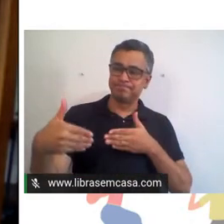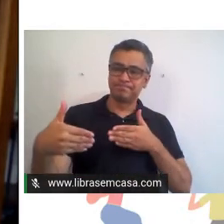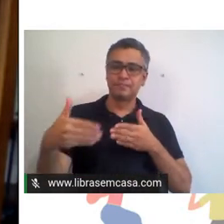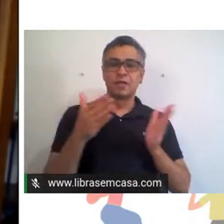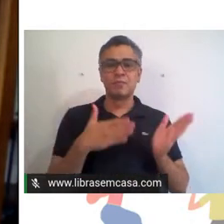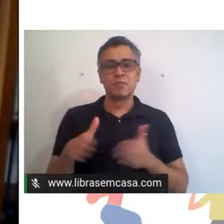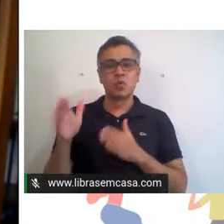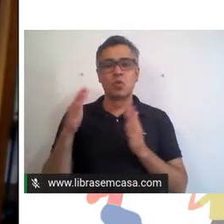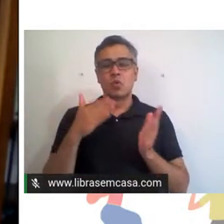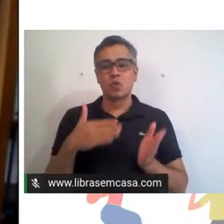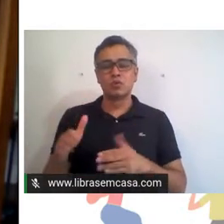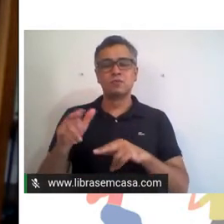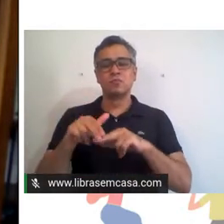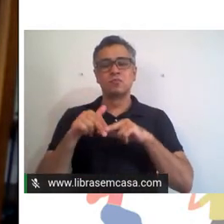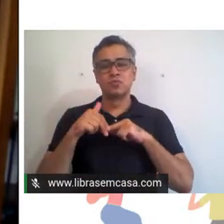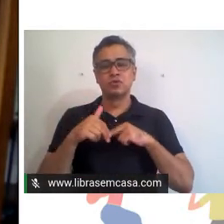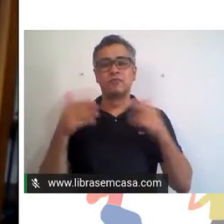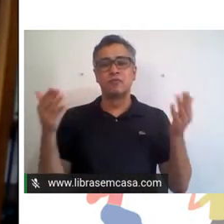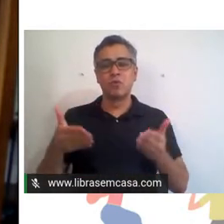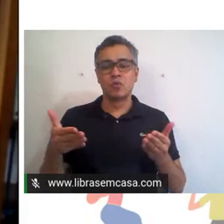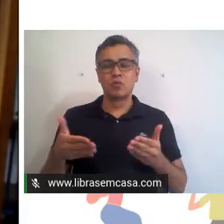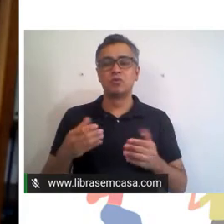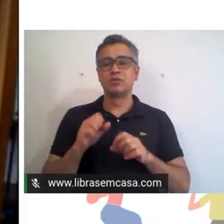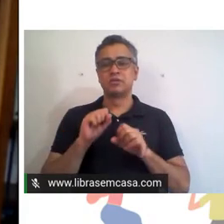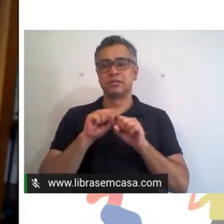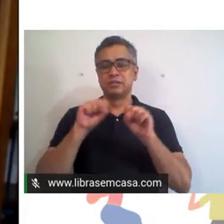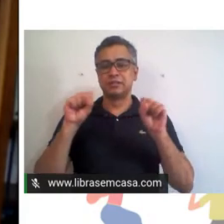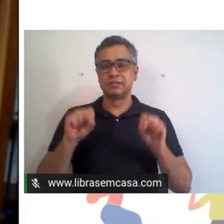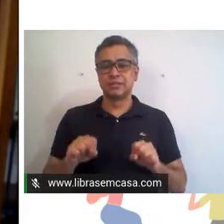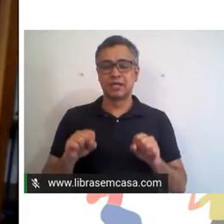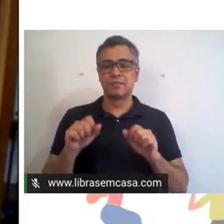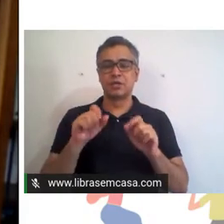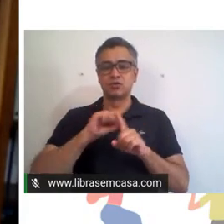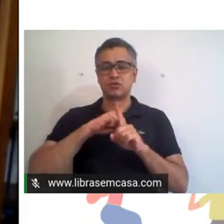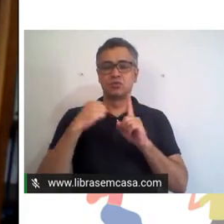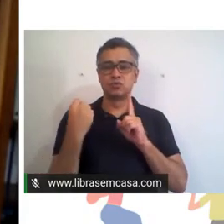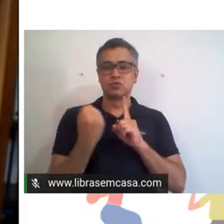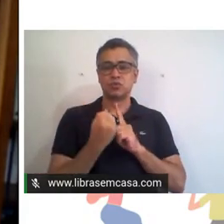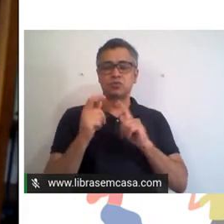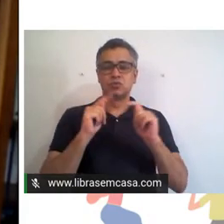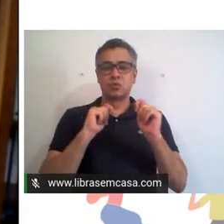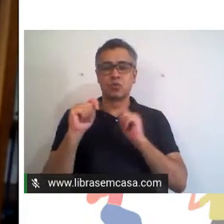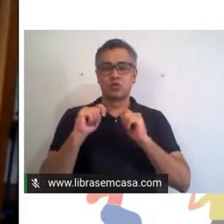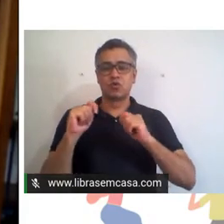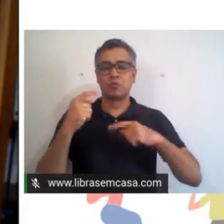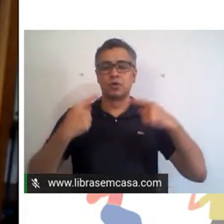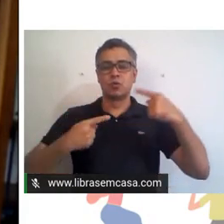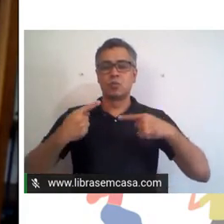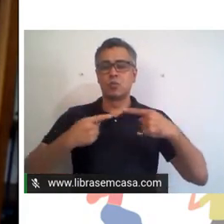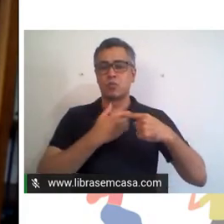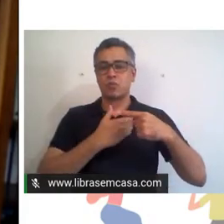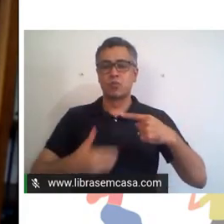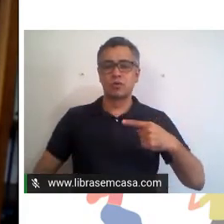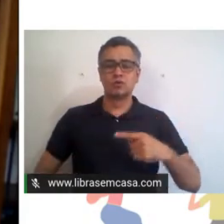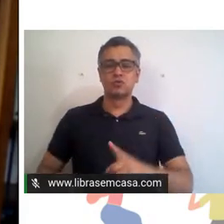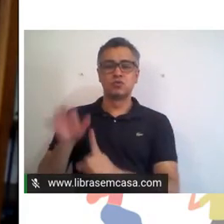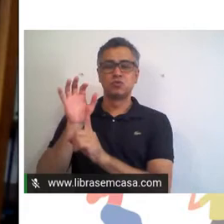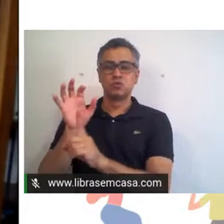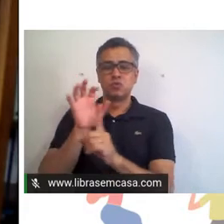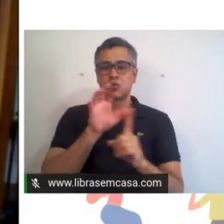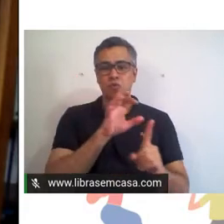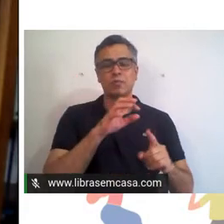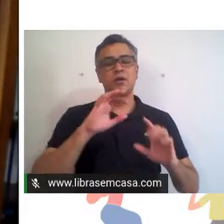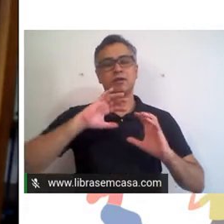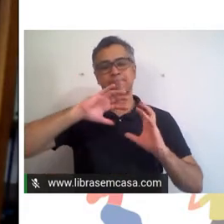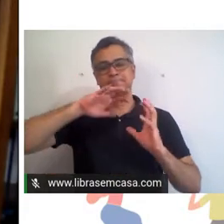sistema socioeconômico e político que domina no nosso planeta. Bom, do setor, voltando